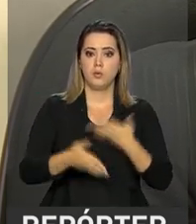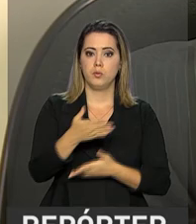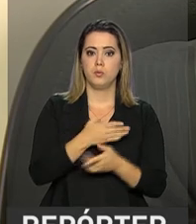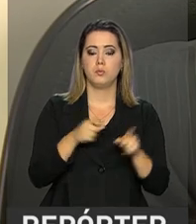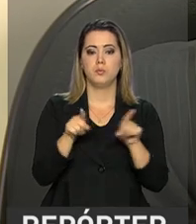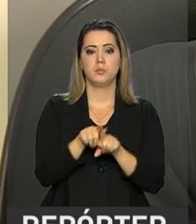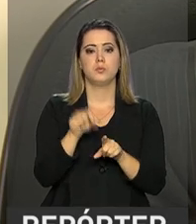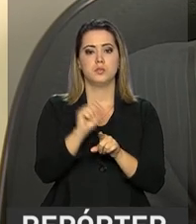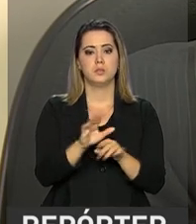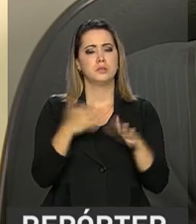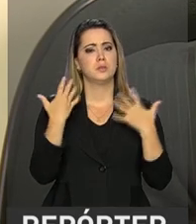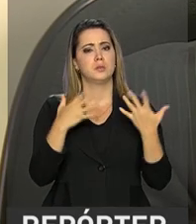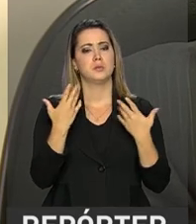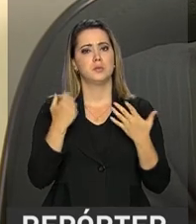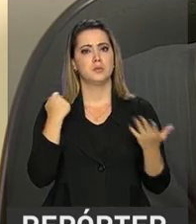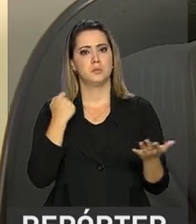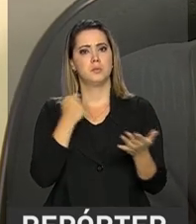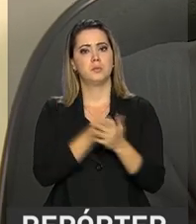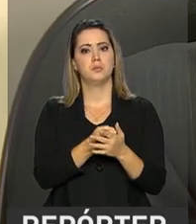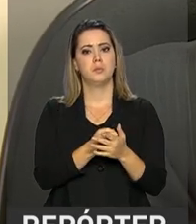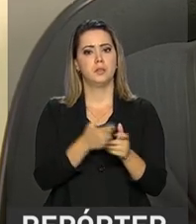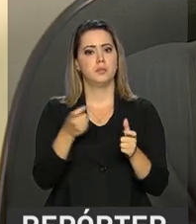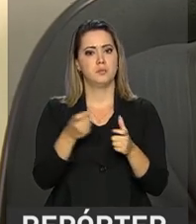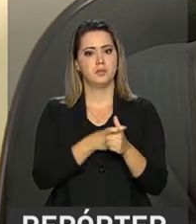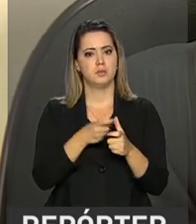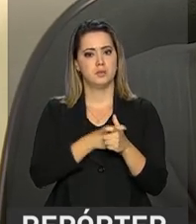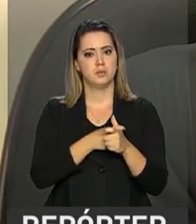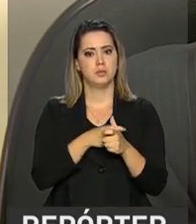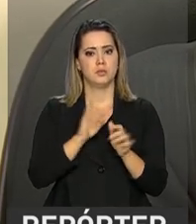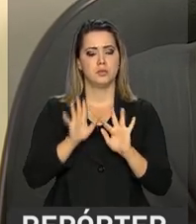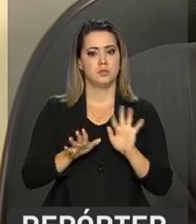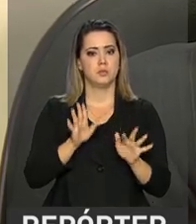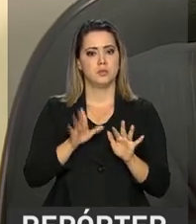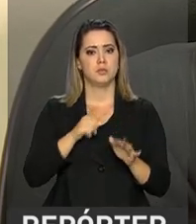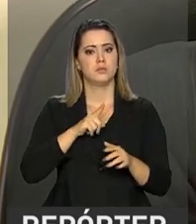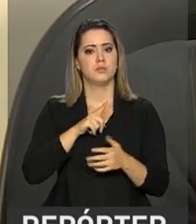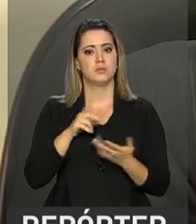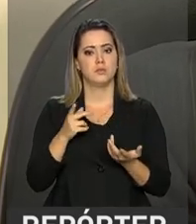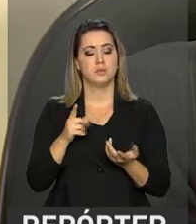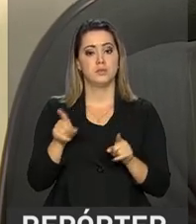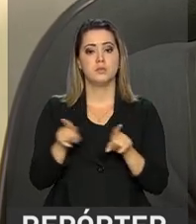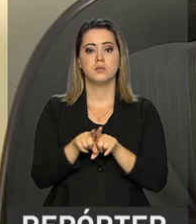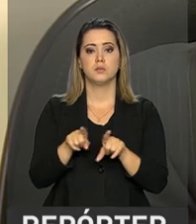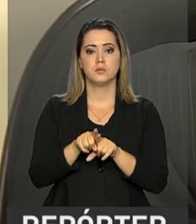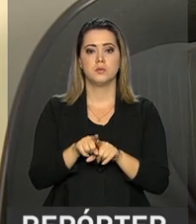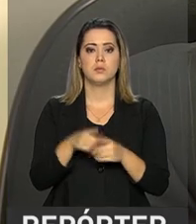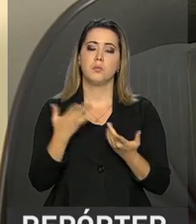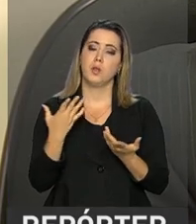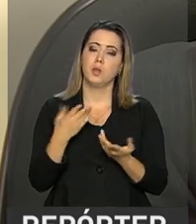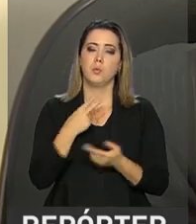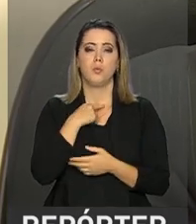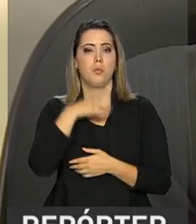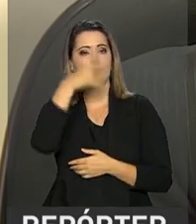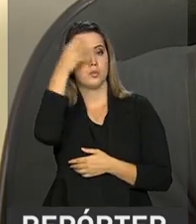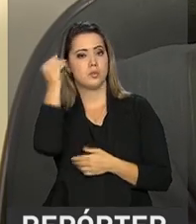anima a questão de pagamento de alguma dívida, né, que você tem adquirido. E também não podemos esquecer o lazer.